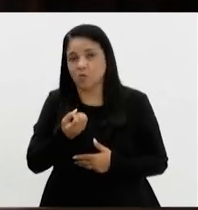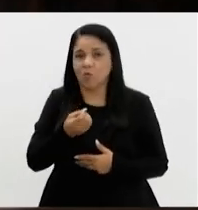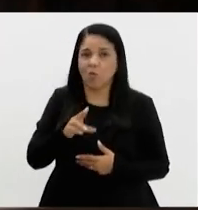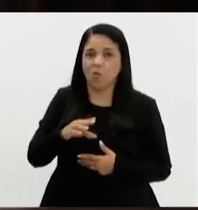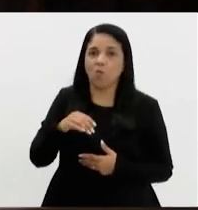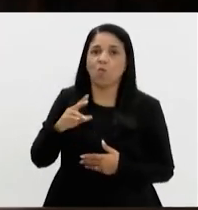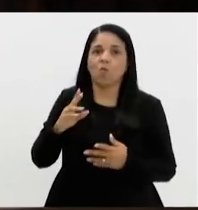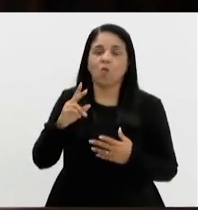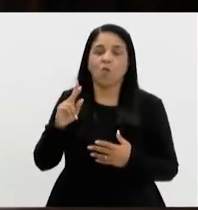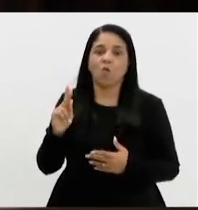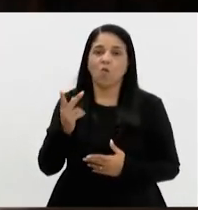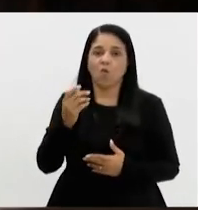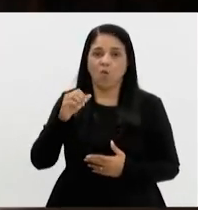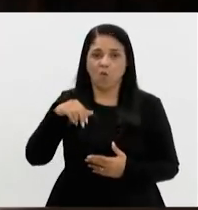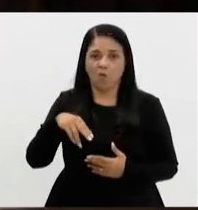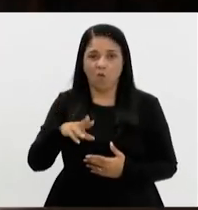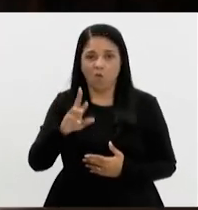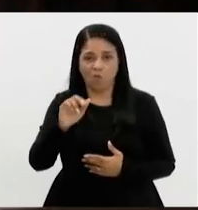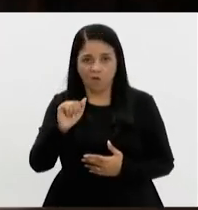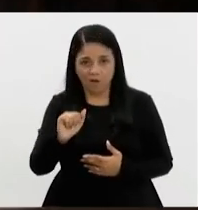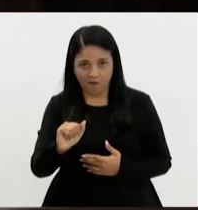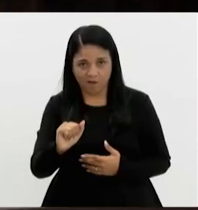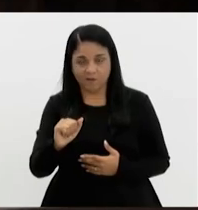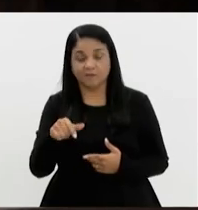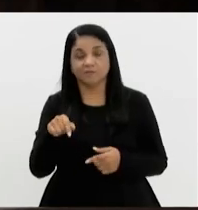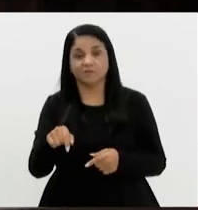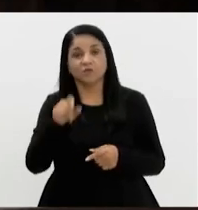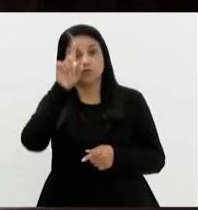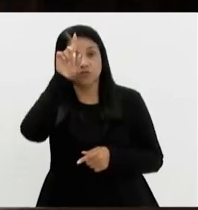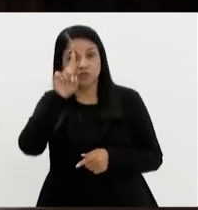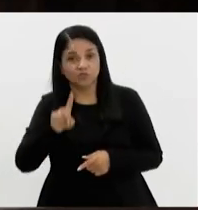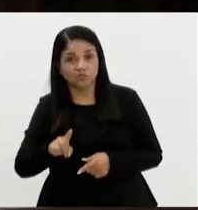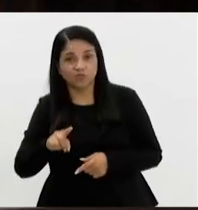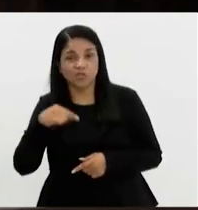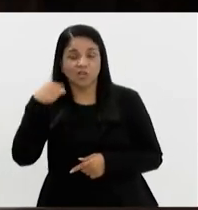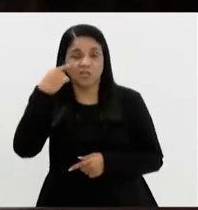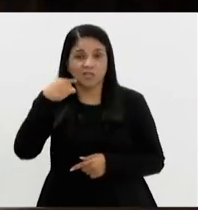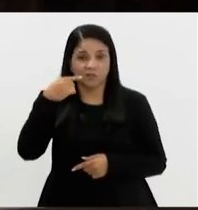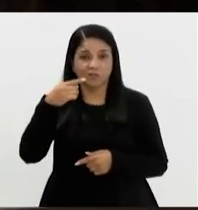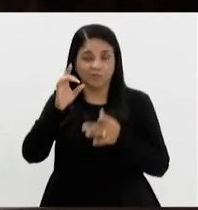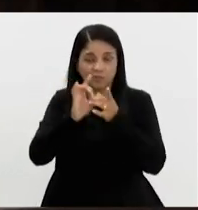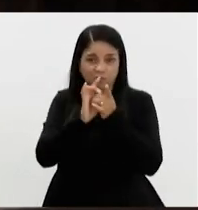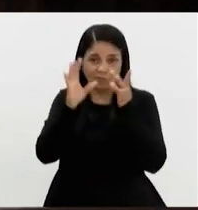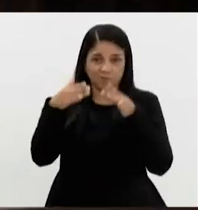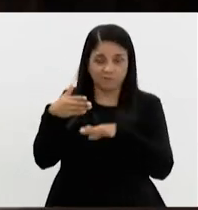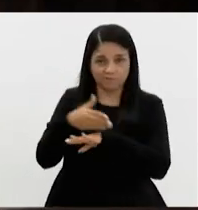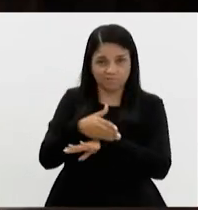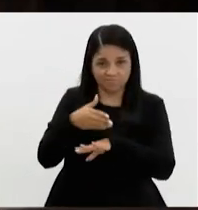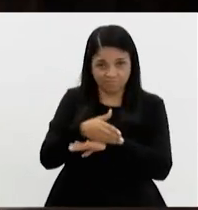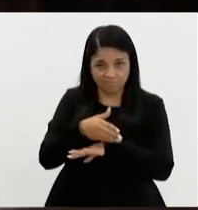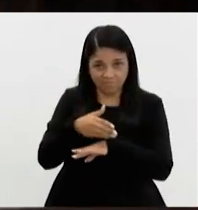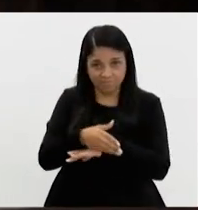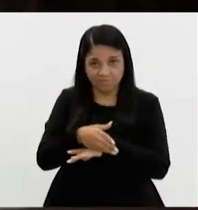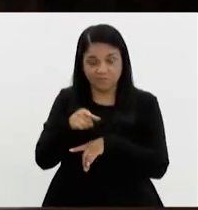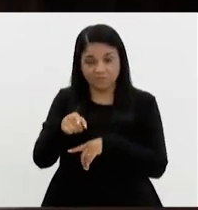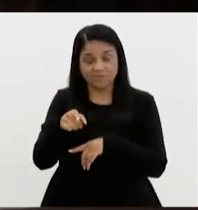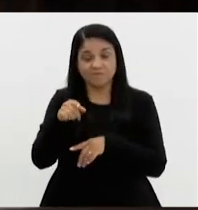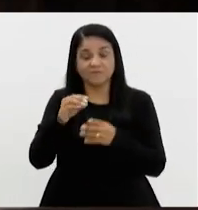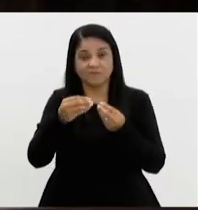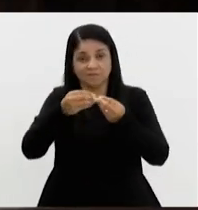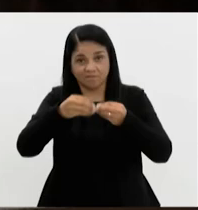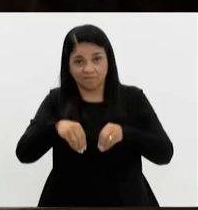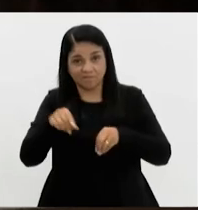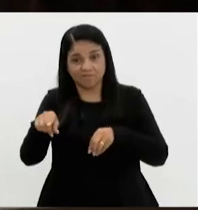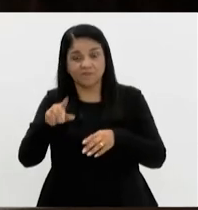está tratando do processo eleitoral o próprio direito a uma democracia hígida e participativa você condicionar o dano a